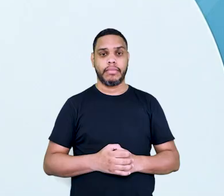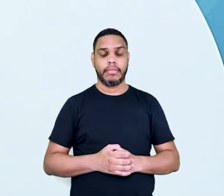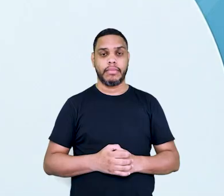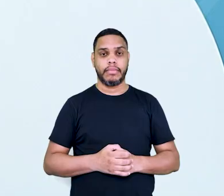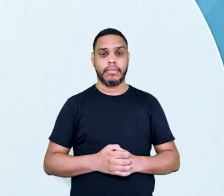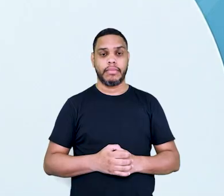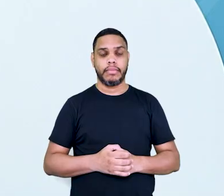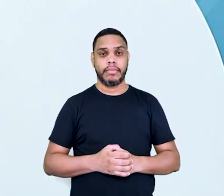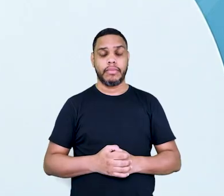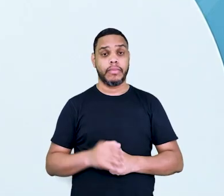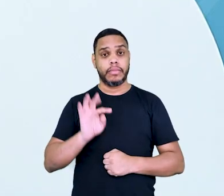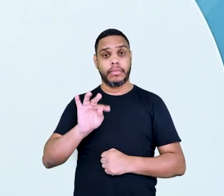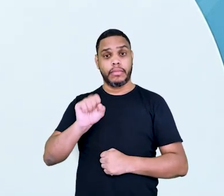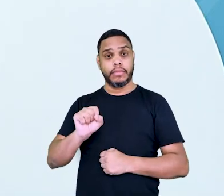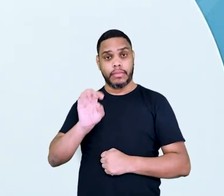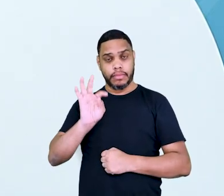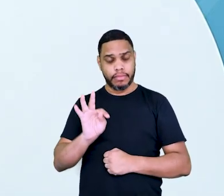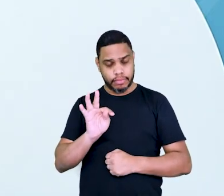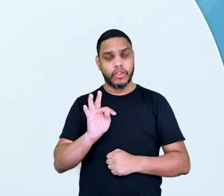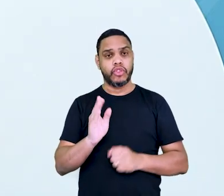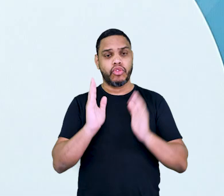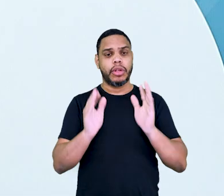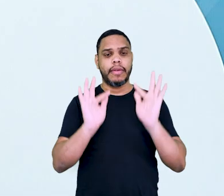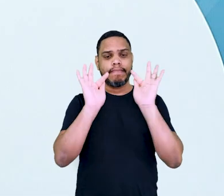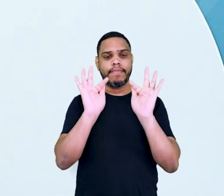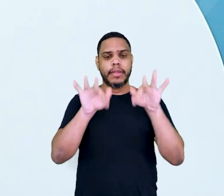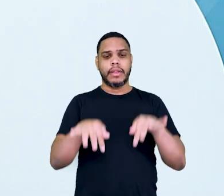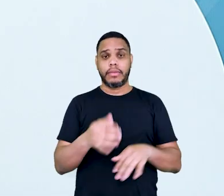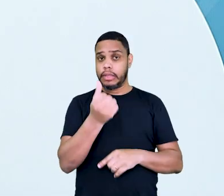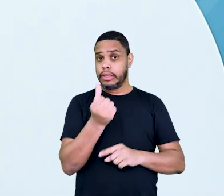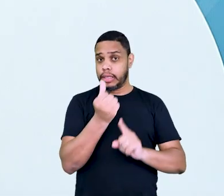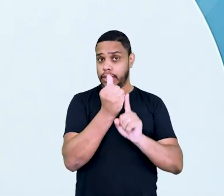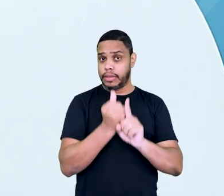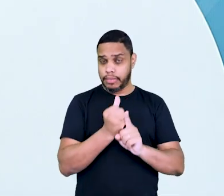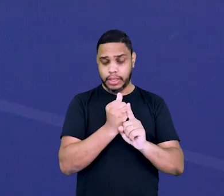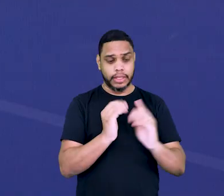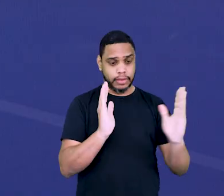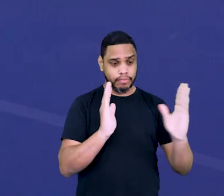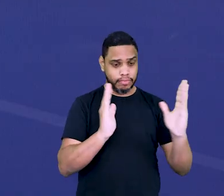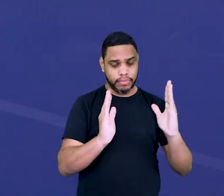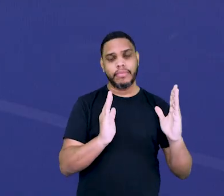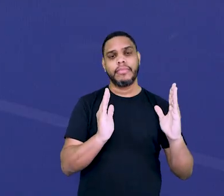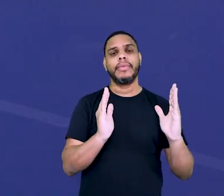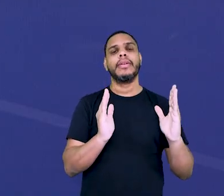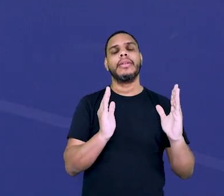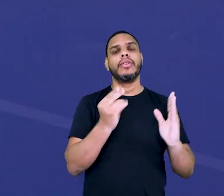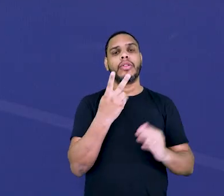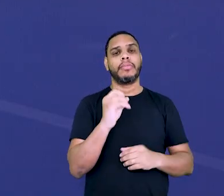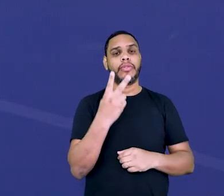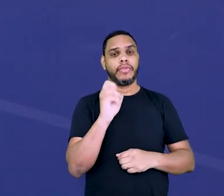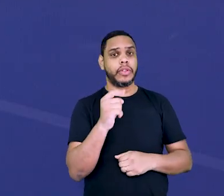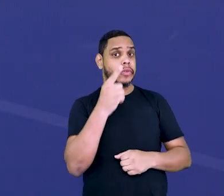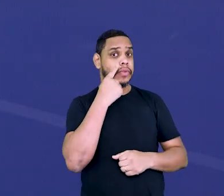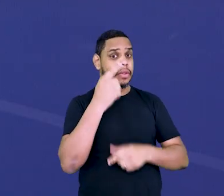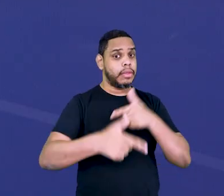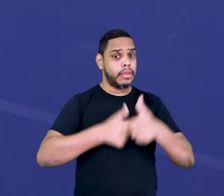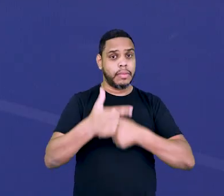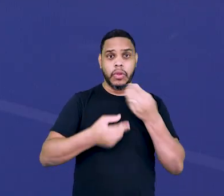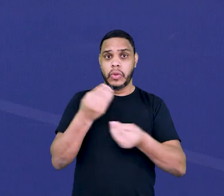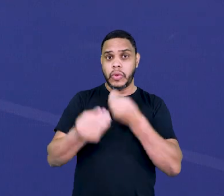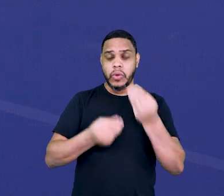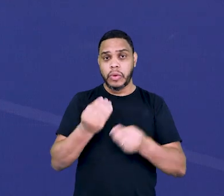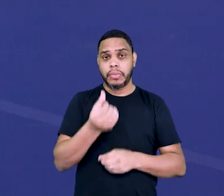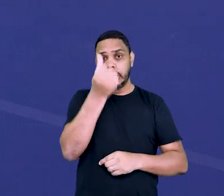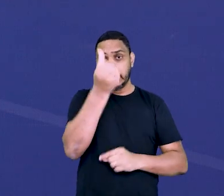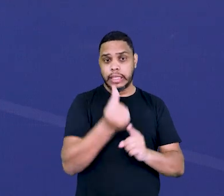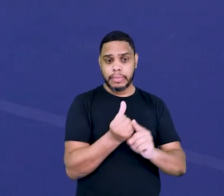O Tribunal Superior do Trabalho encerrou o primeiro semestre judiciário de 2025. Veja como foi o desempenho da Corte nesses primeiros